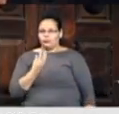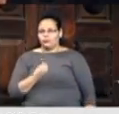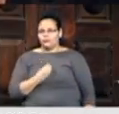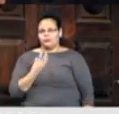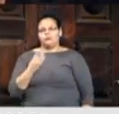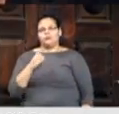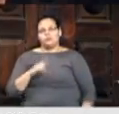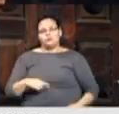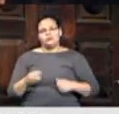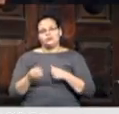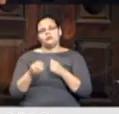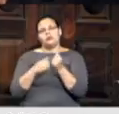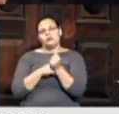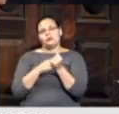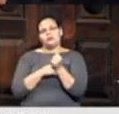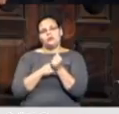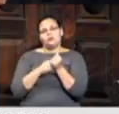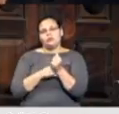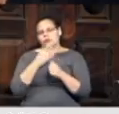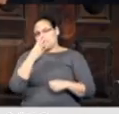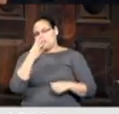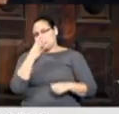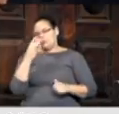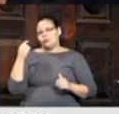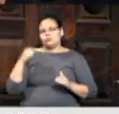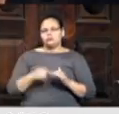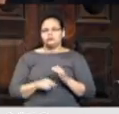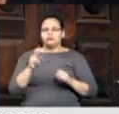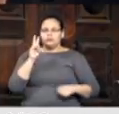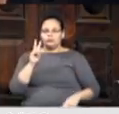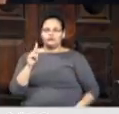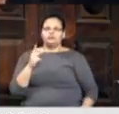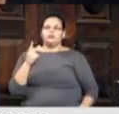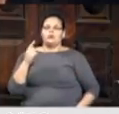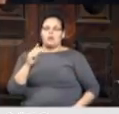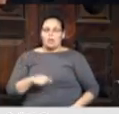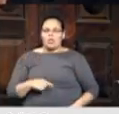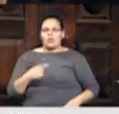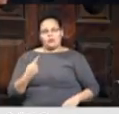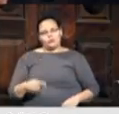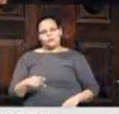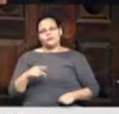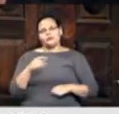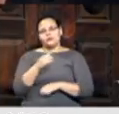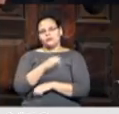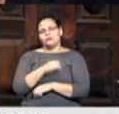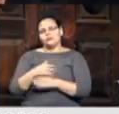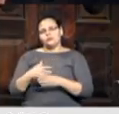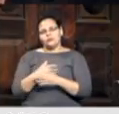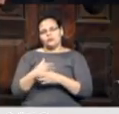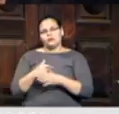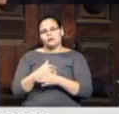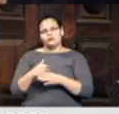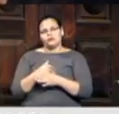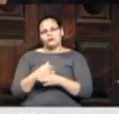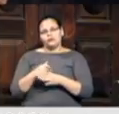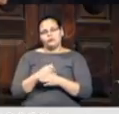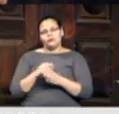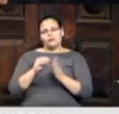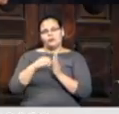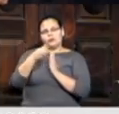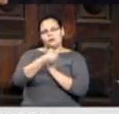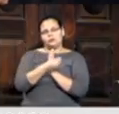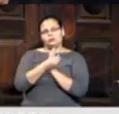no secreto encanto de uma longa história, é o retrato de uma cidade, o calendário de um mês